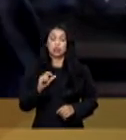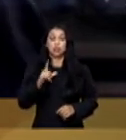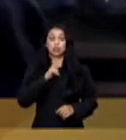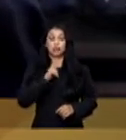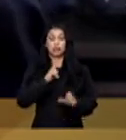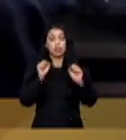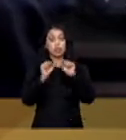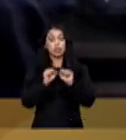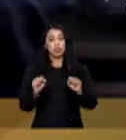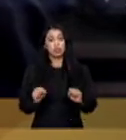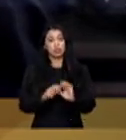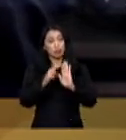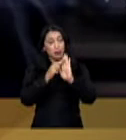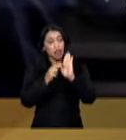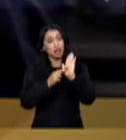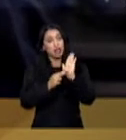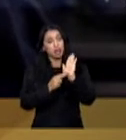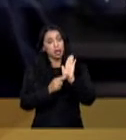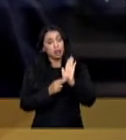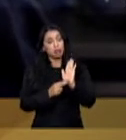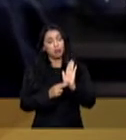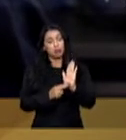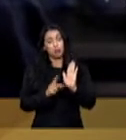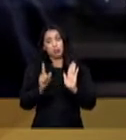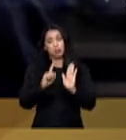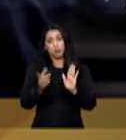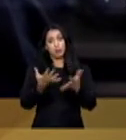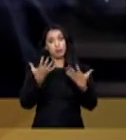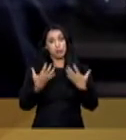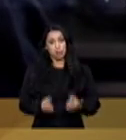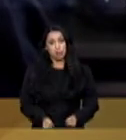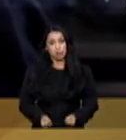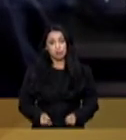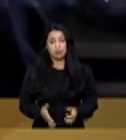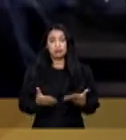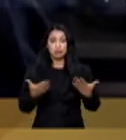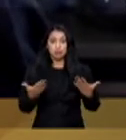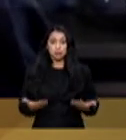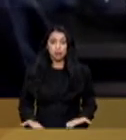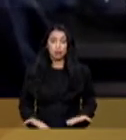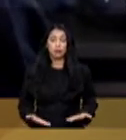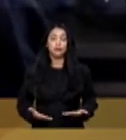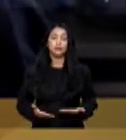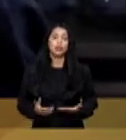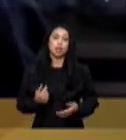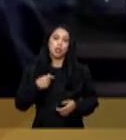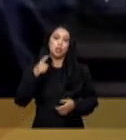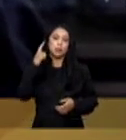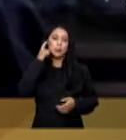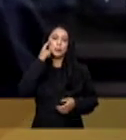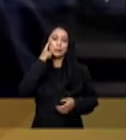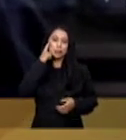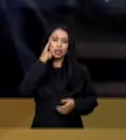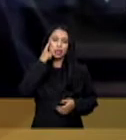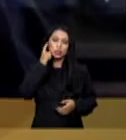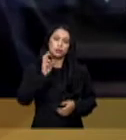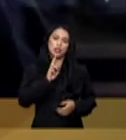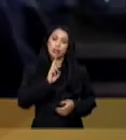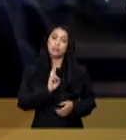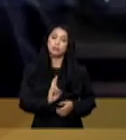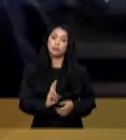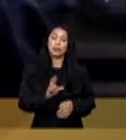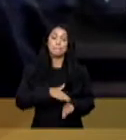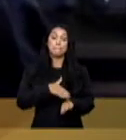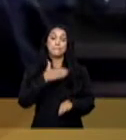sistema a norma invalidada. Portanto, a mim me parece que a melhor solução